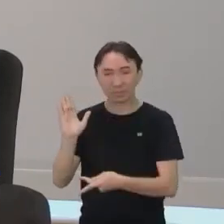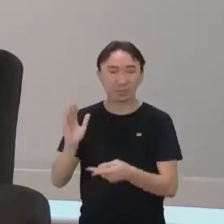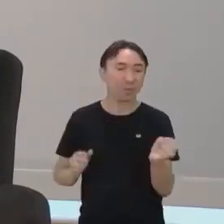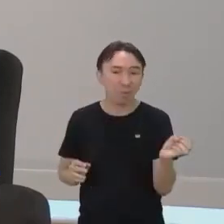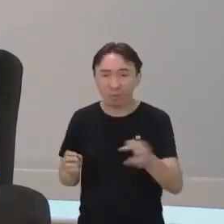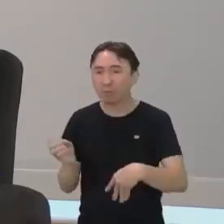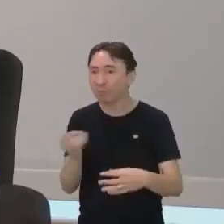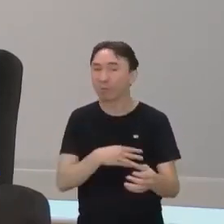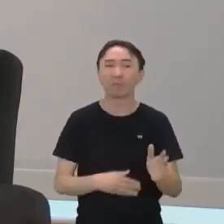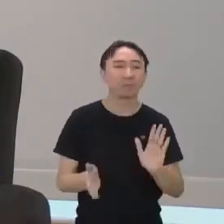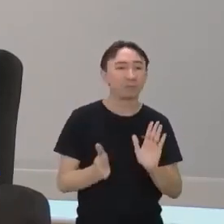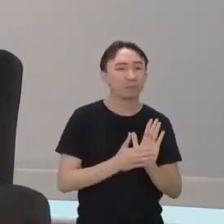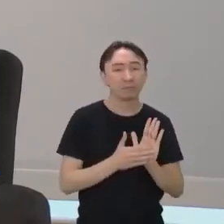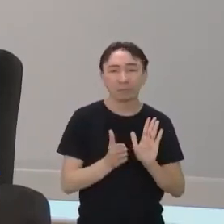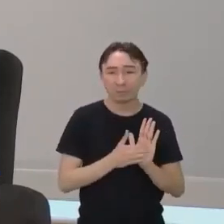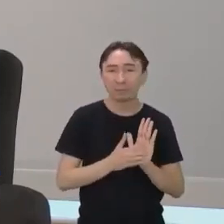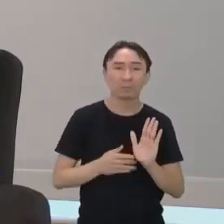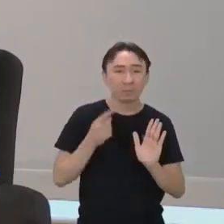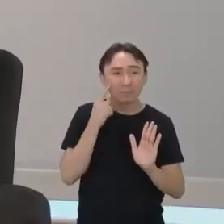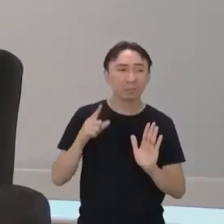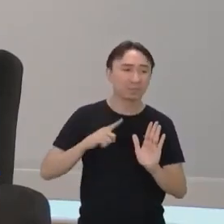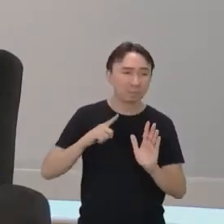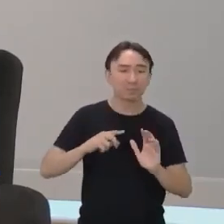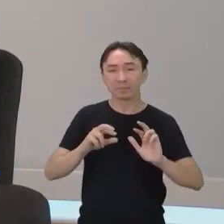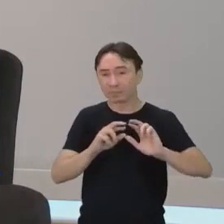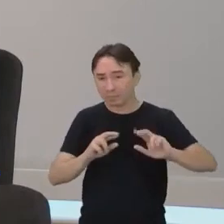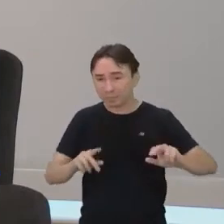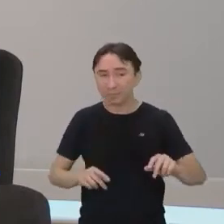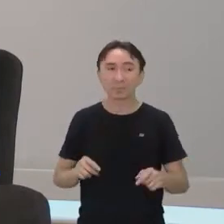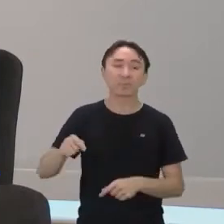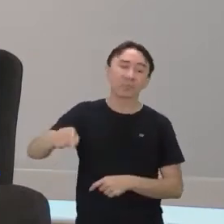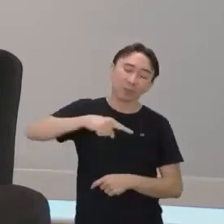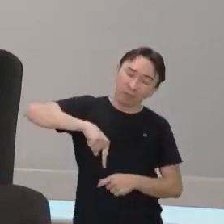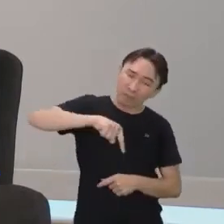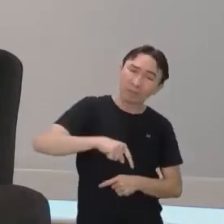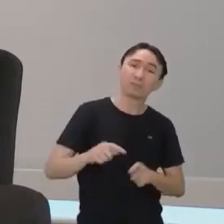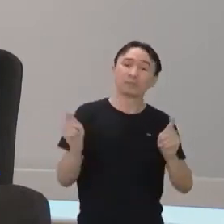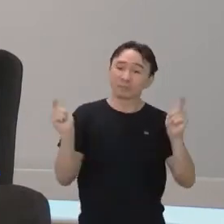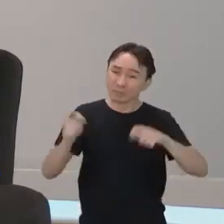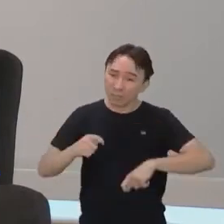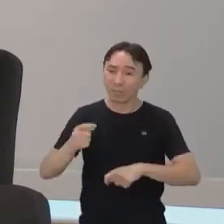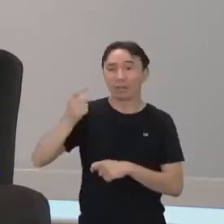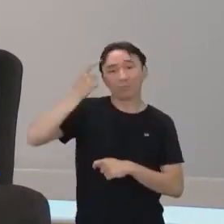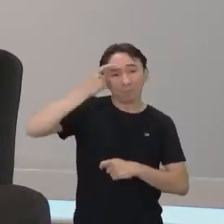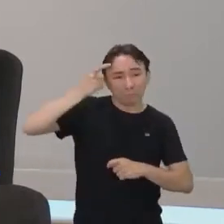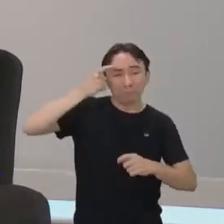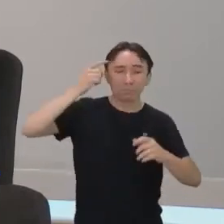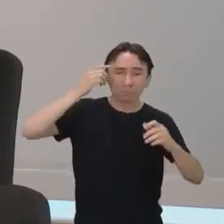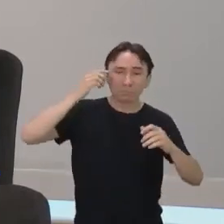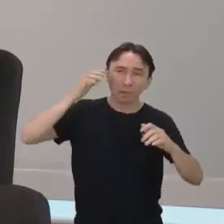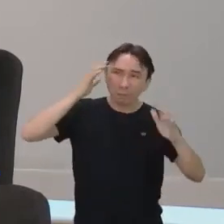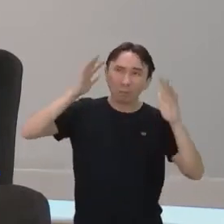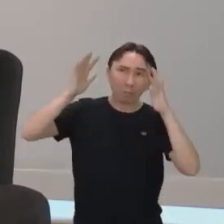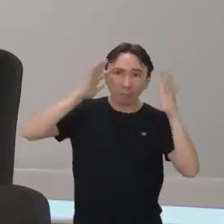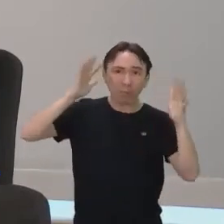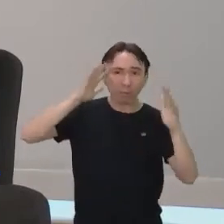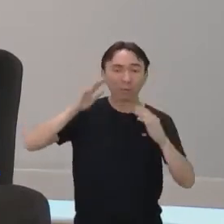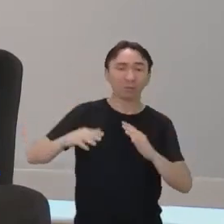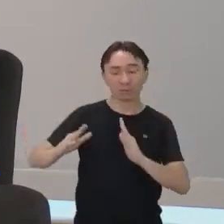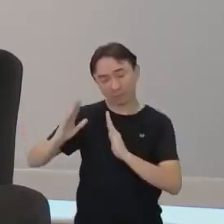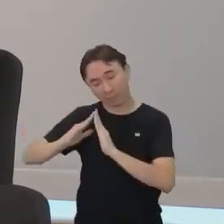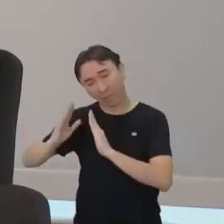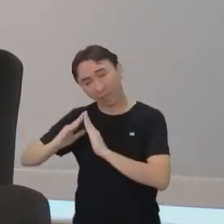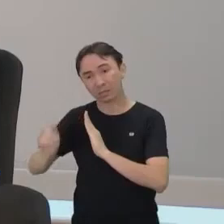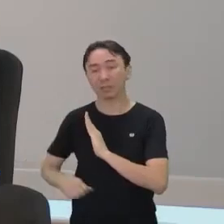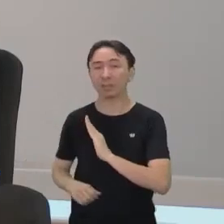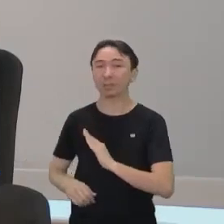colocando nessas duas questões e que a gente também pode começar a pensar em ações na nossa casa, né, na nossa comunidade escolar, na